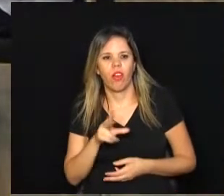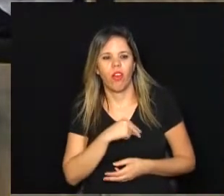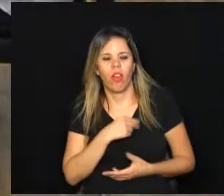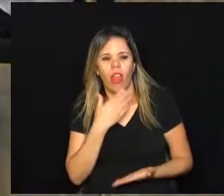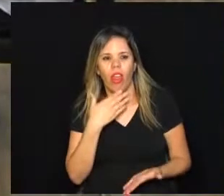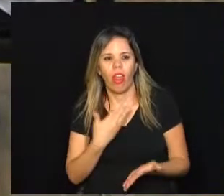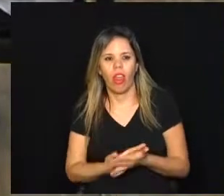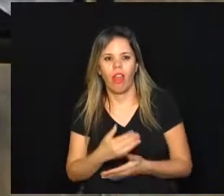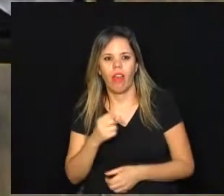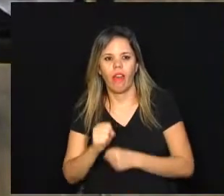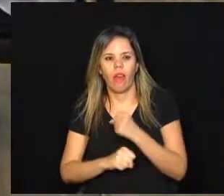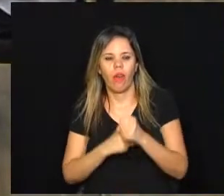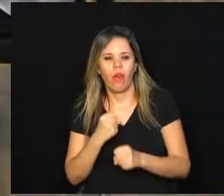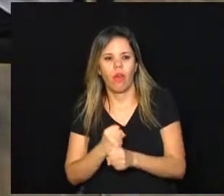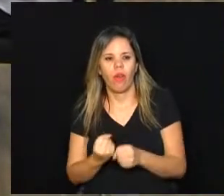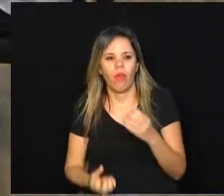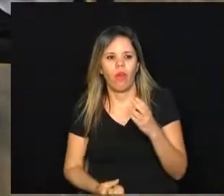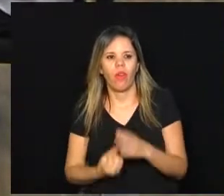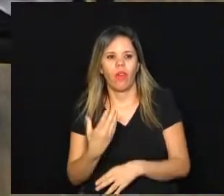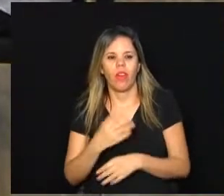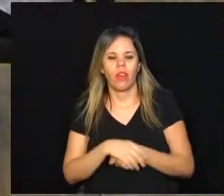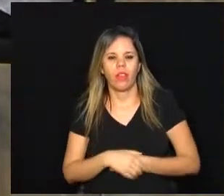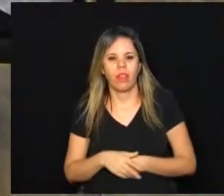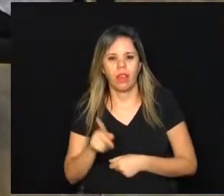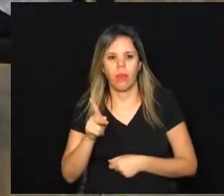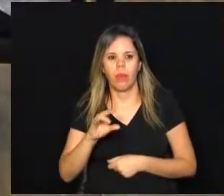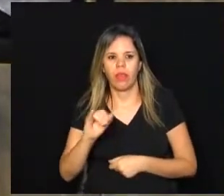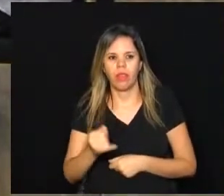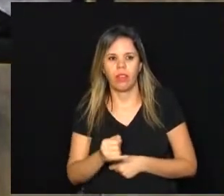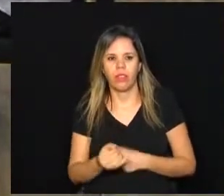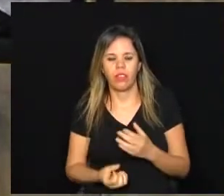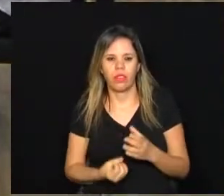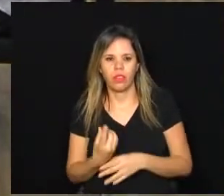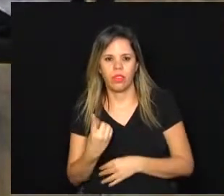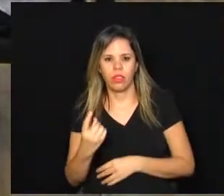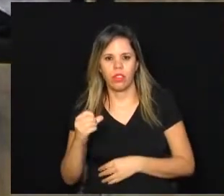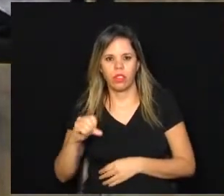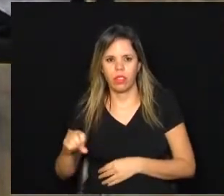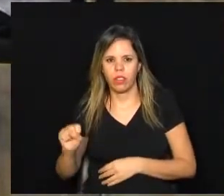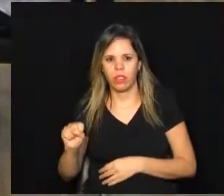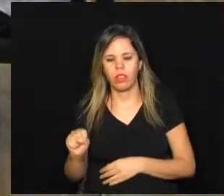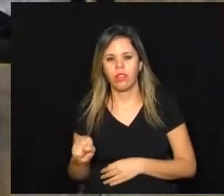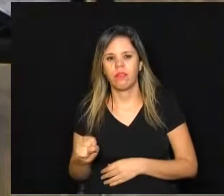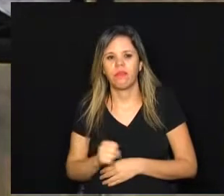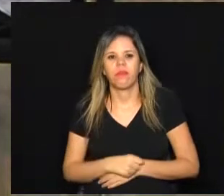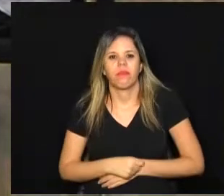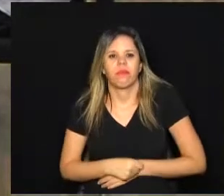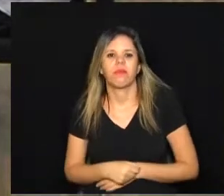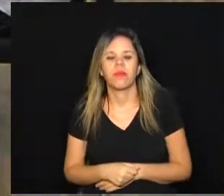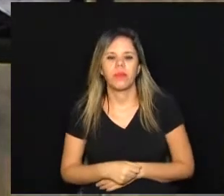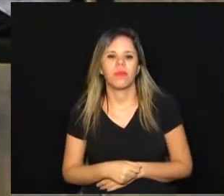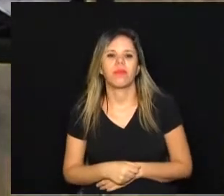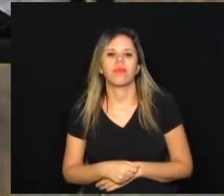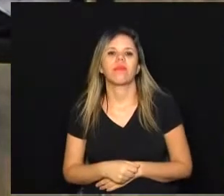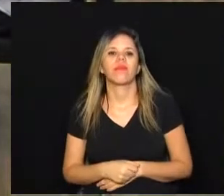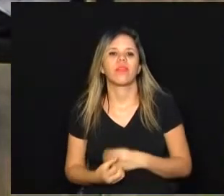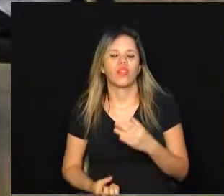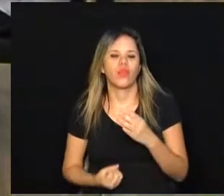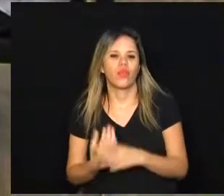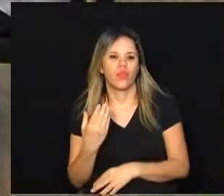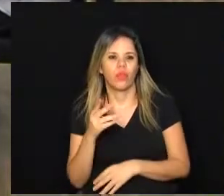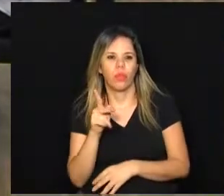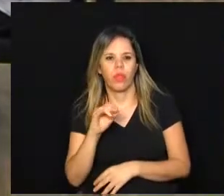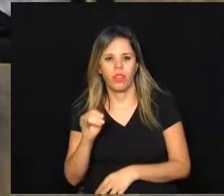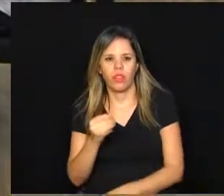o ano da fundação do consórcio. Você não era O nem consórcio nascido, hein, PCJ Paulo? foi fundado em 1989. Eu era menino fundador moço do consórcio época,